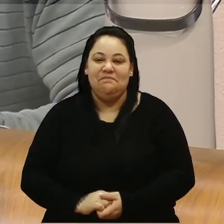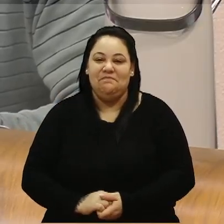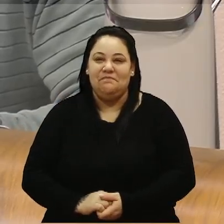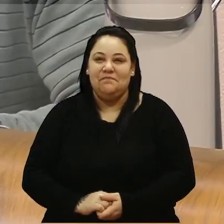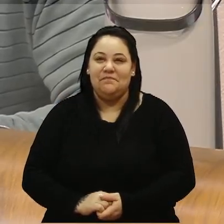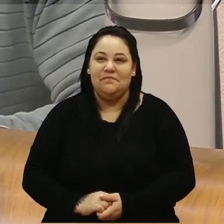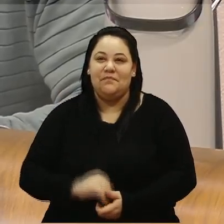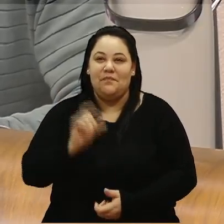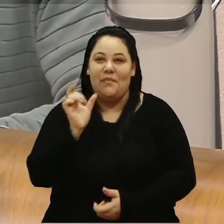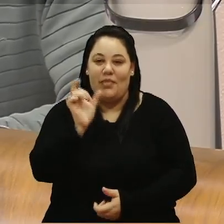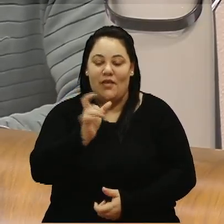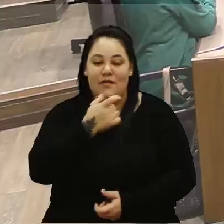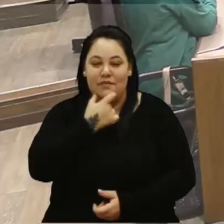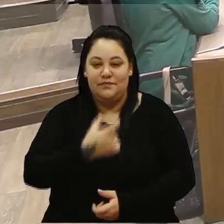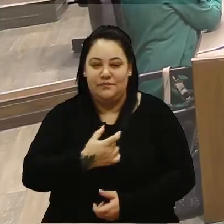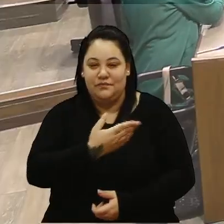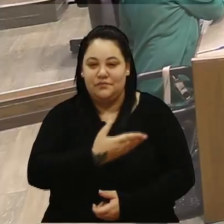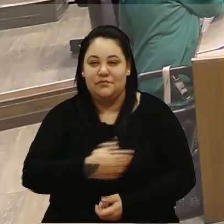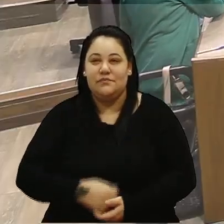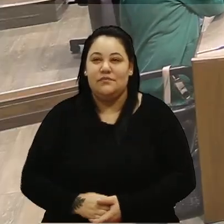vereador Cristiano Becker.